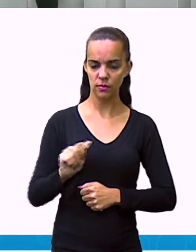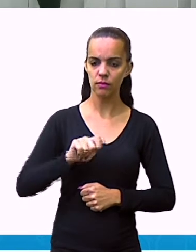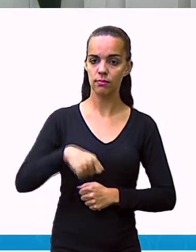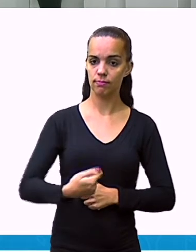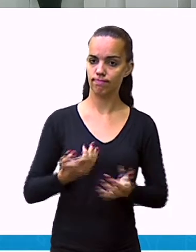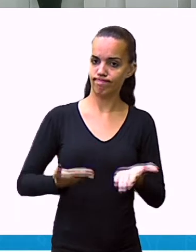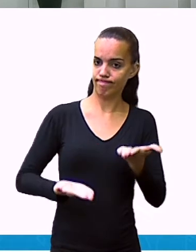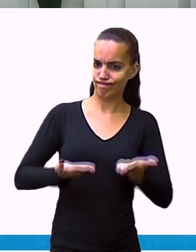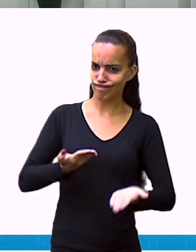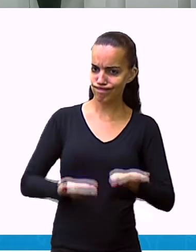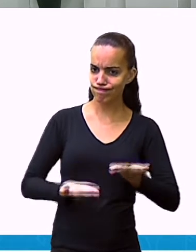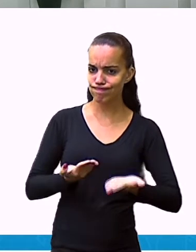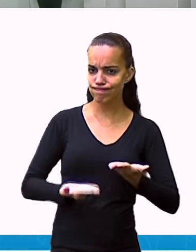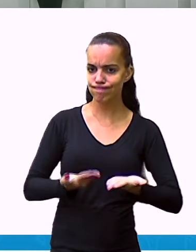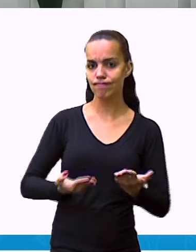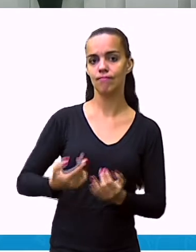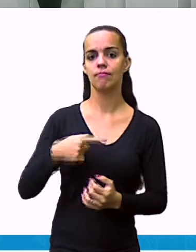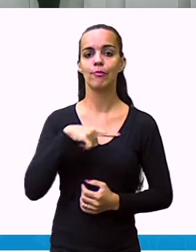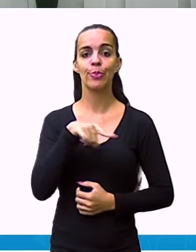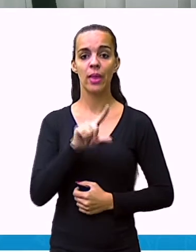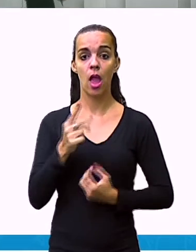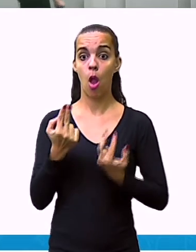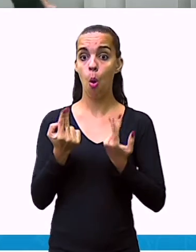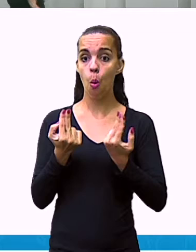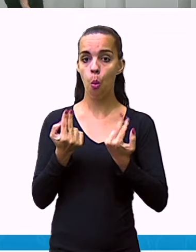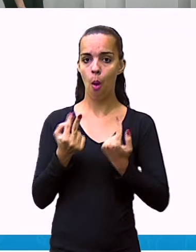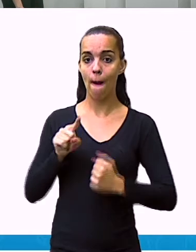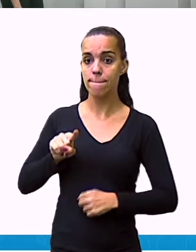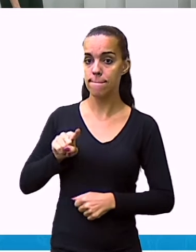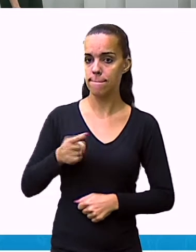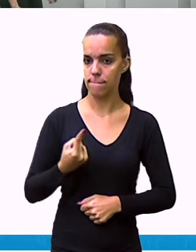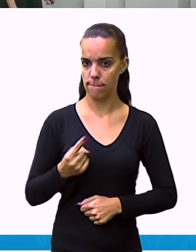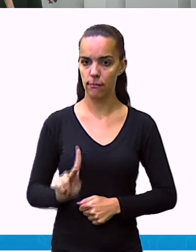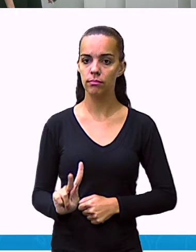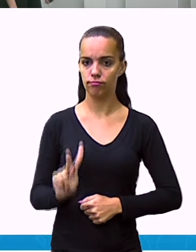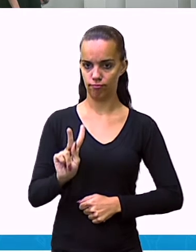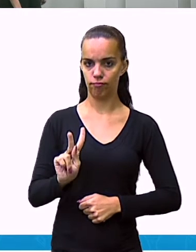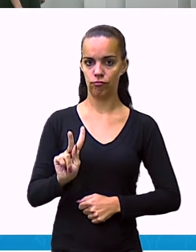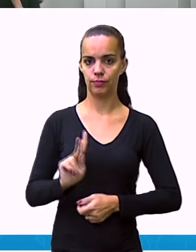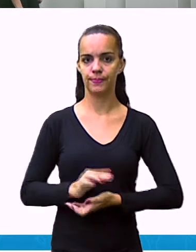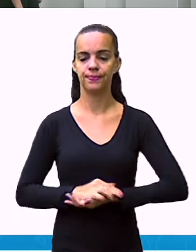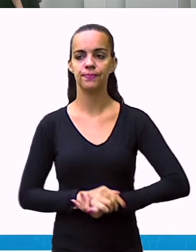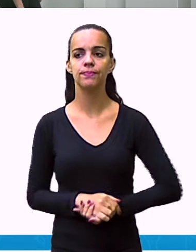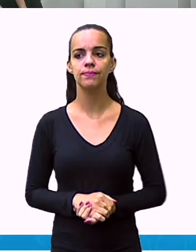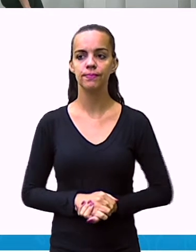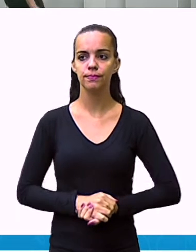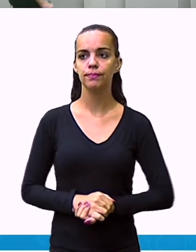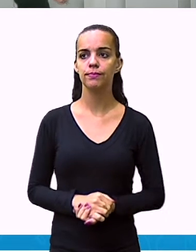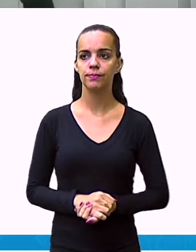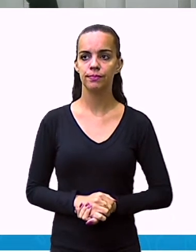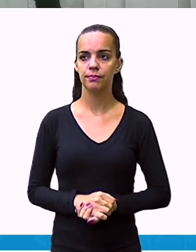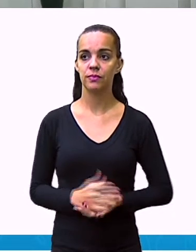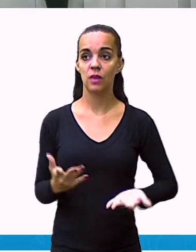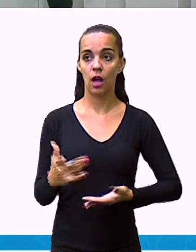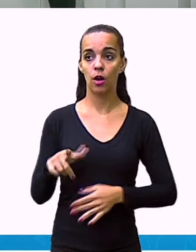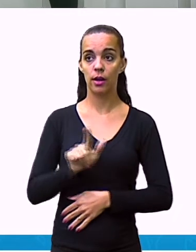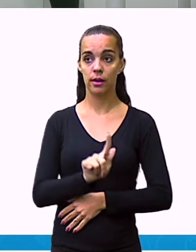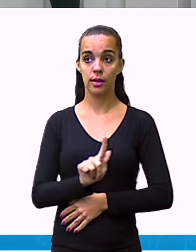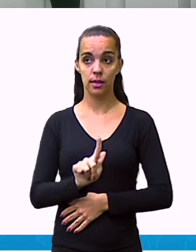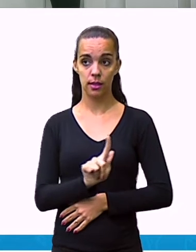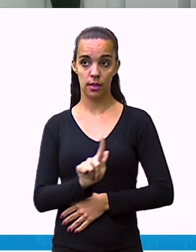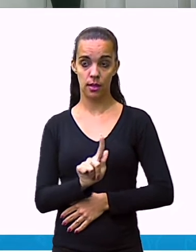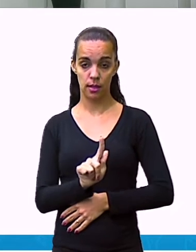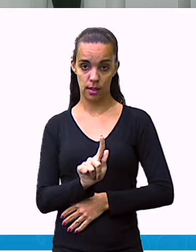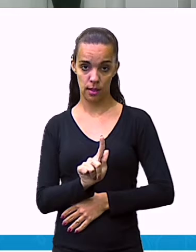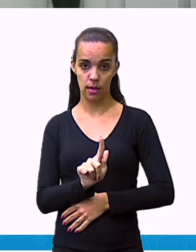abreviando nós temos da seguinte forma aqui olha a grama e